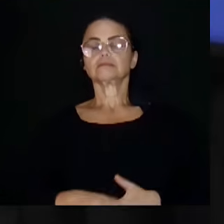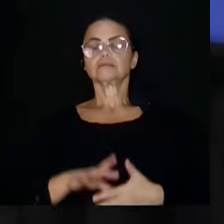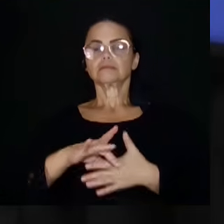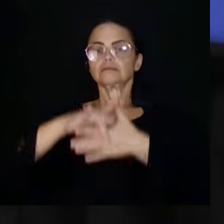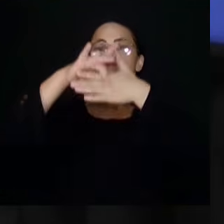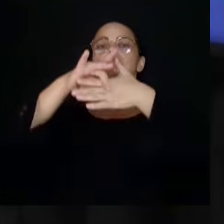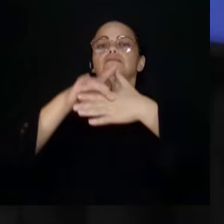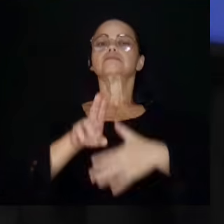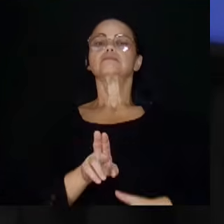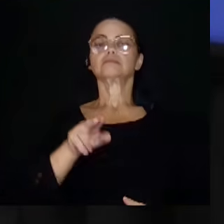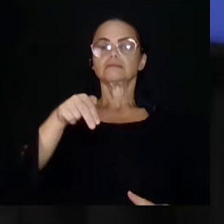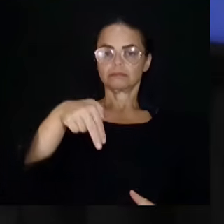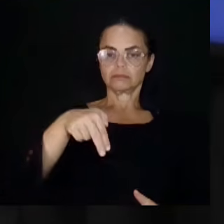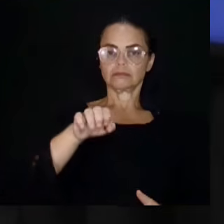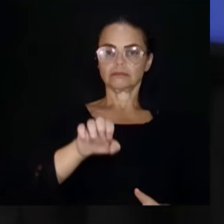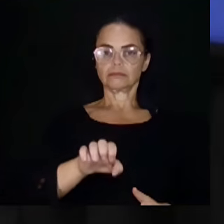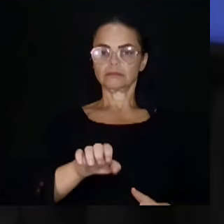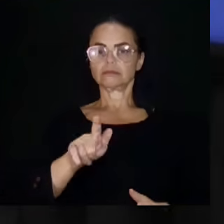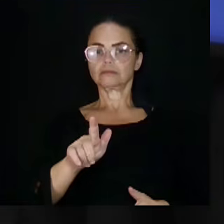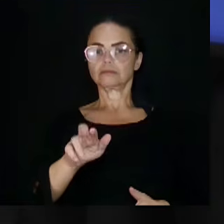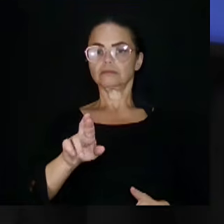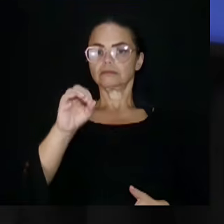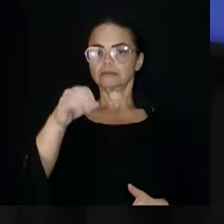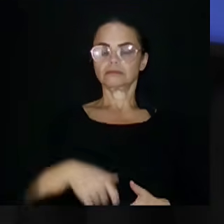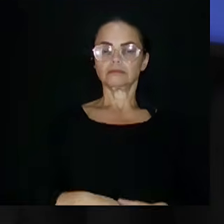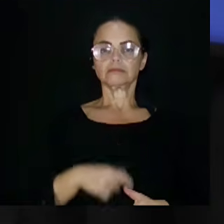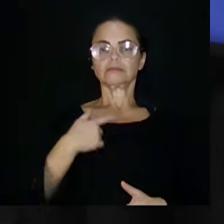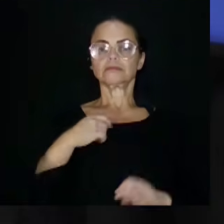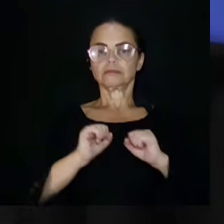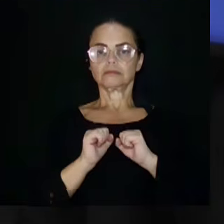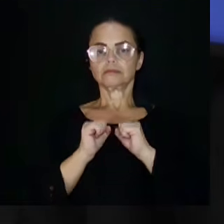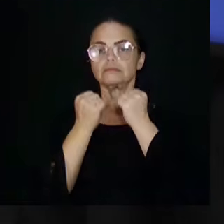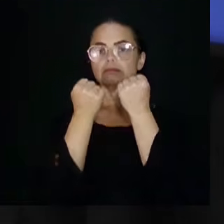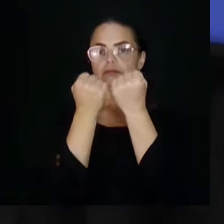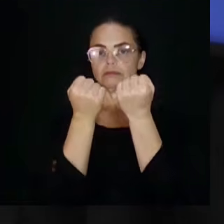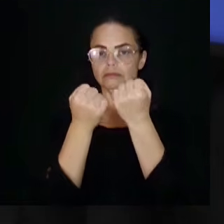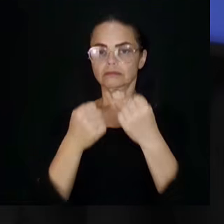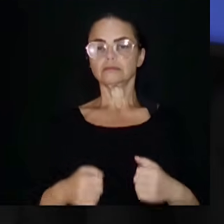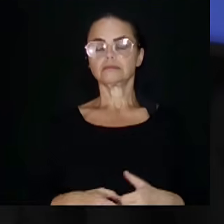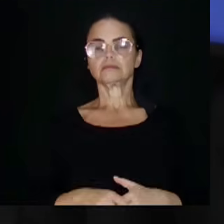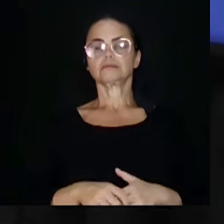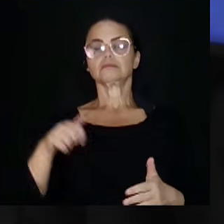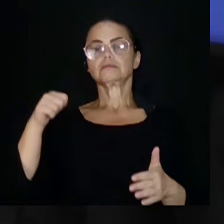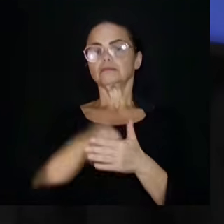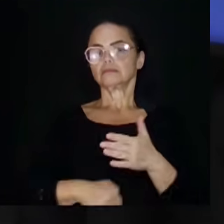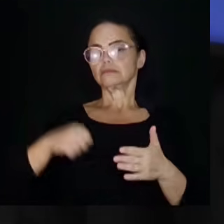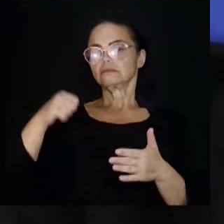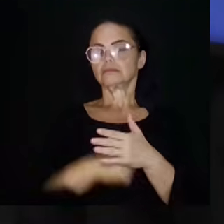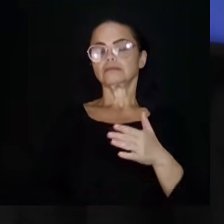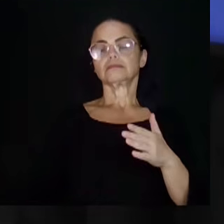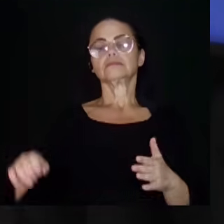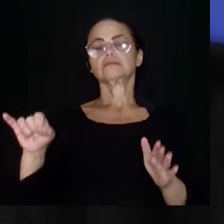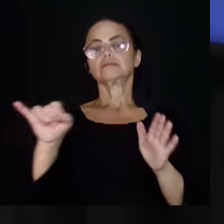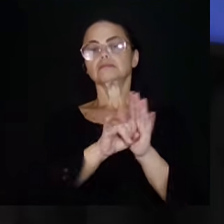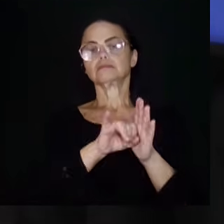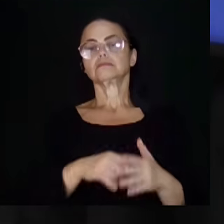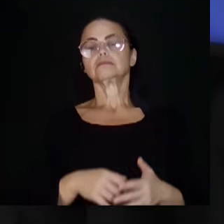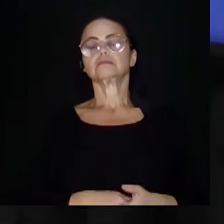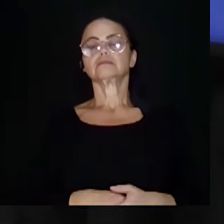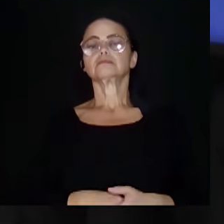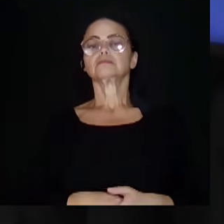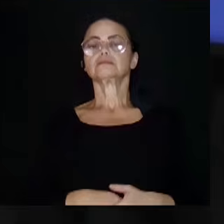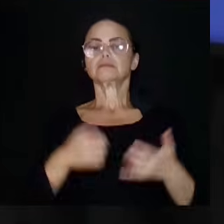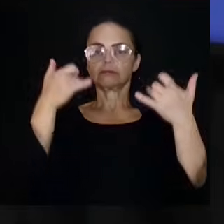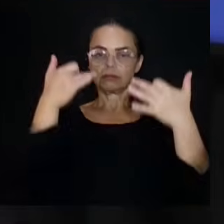acho que traz um reforço muito grande nessa tua luta, na sua identidade, né, e eu gostaria que você falasse sobre isso, sobre